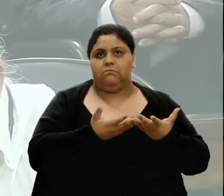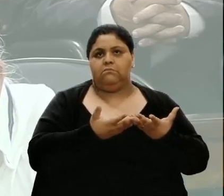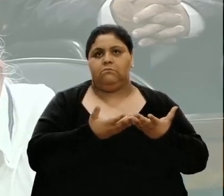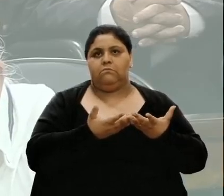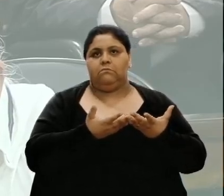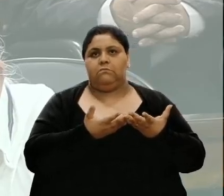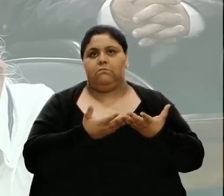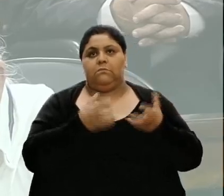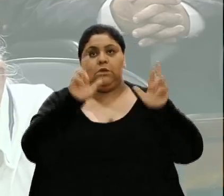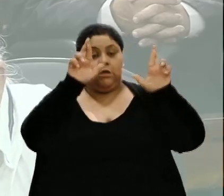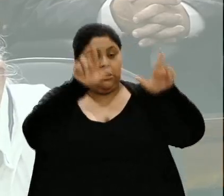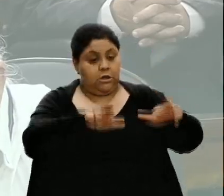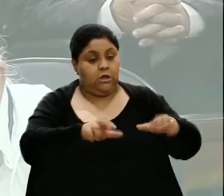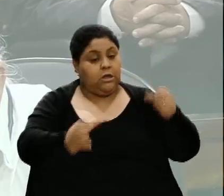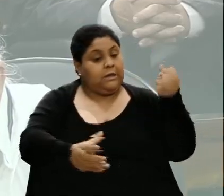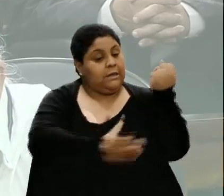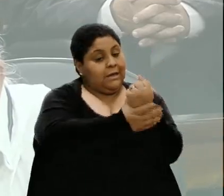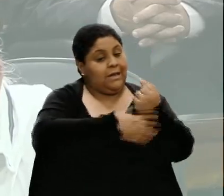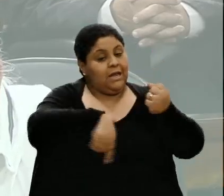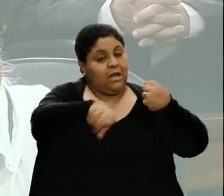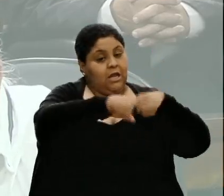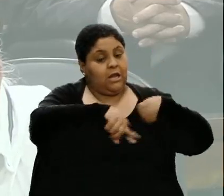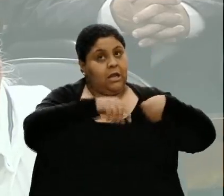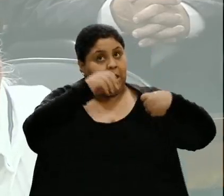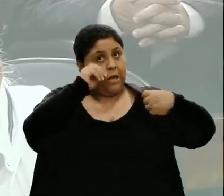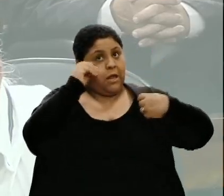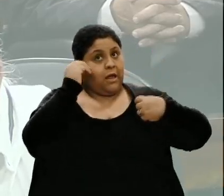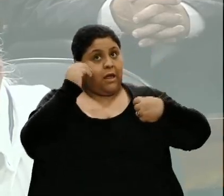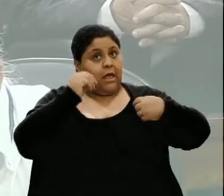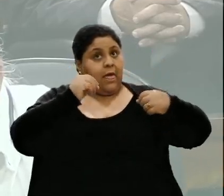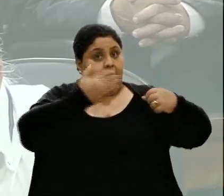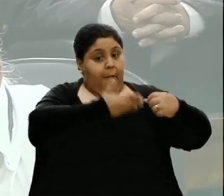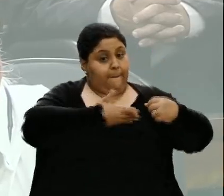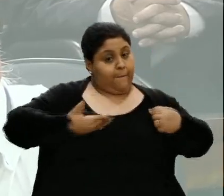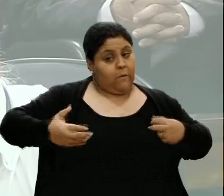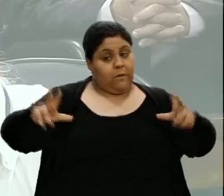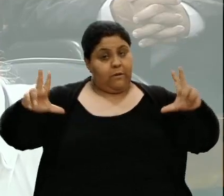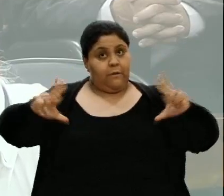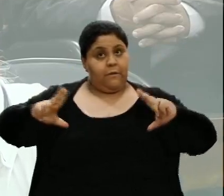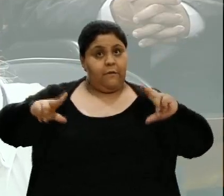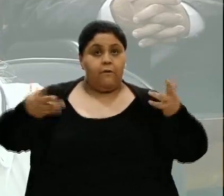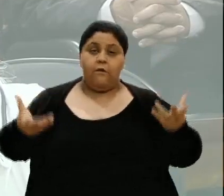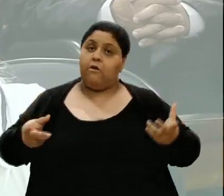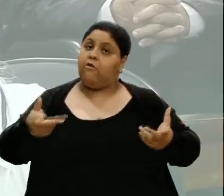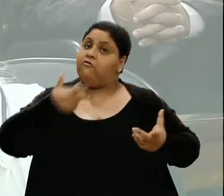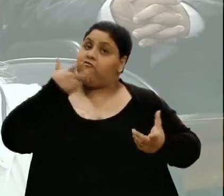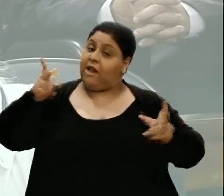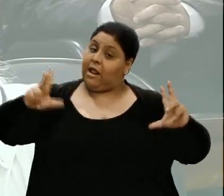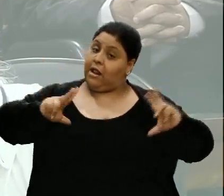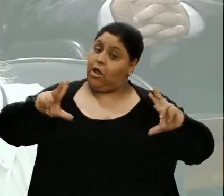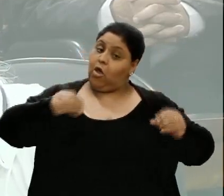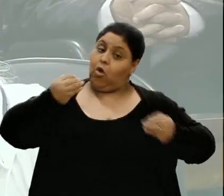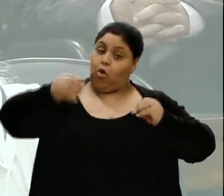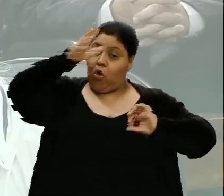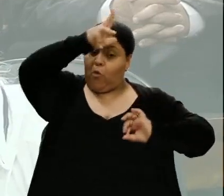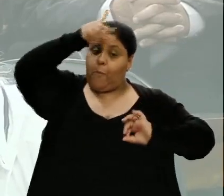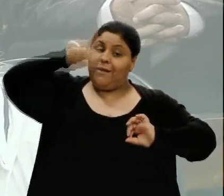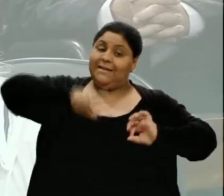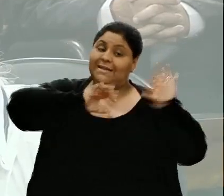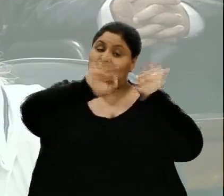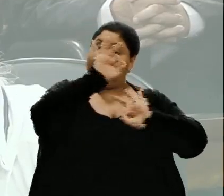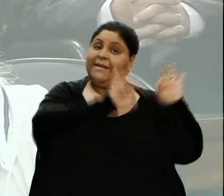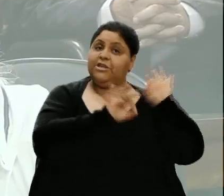Esse local, o que garante para nós que é público ou é privado? Falaram que é privado. O que o município tem de